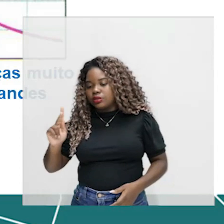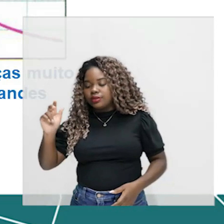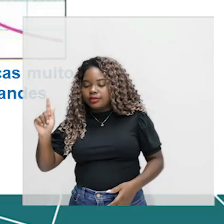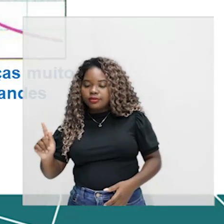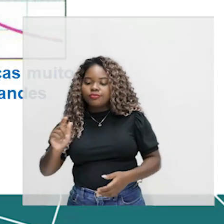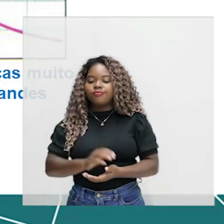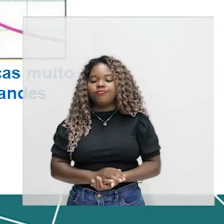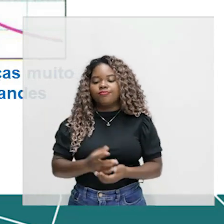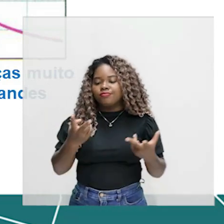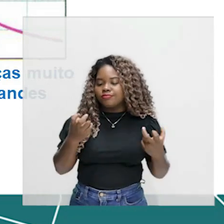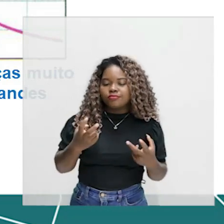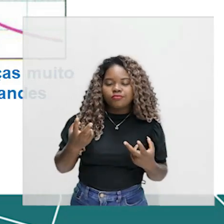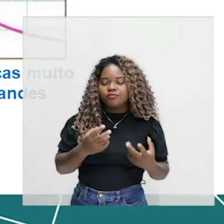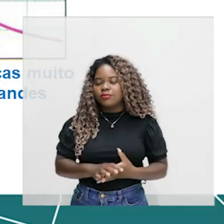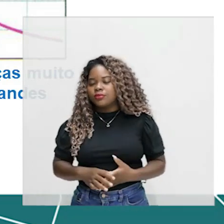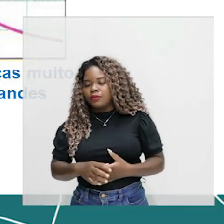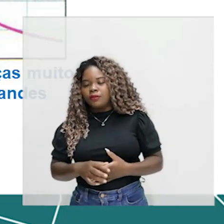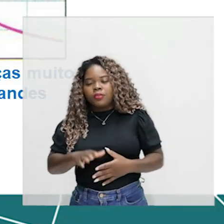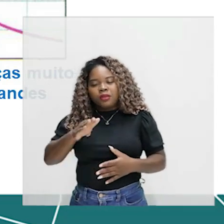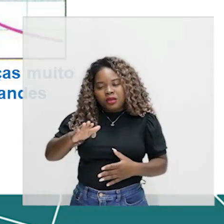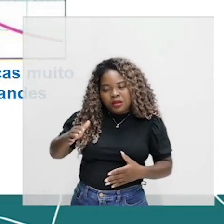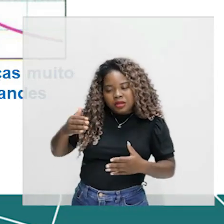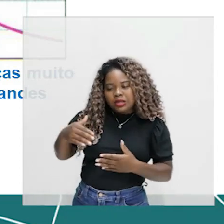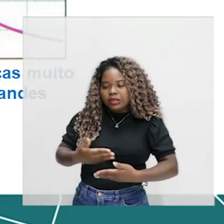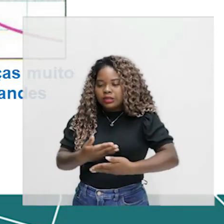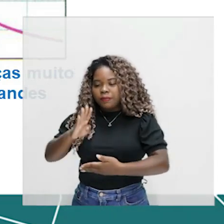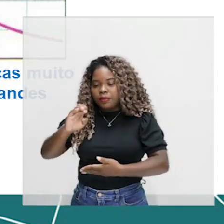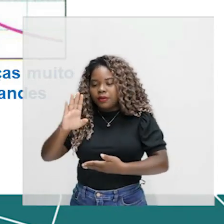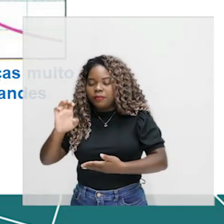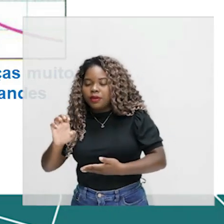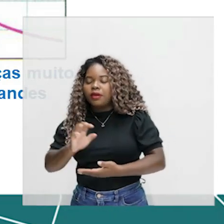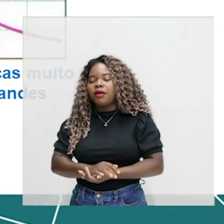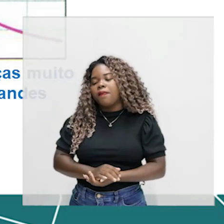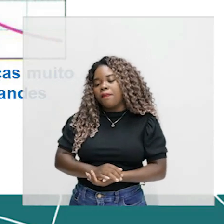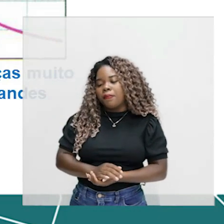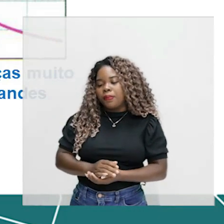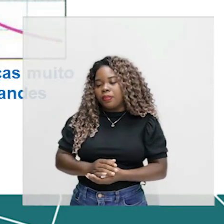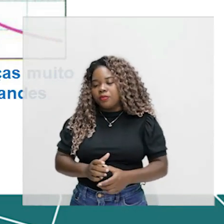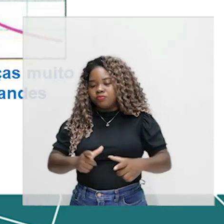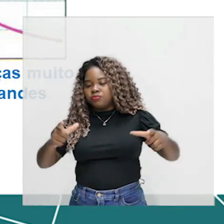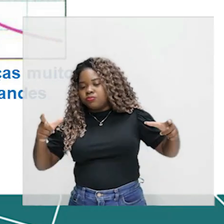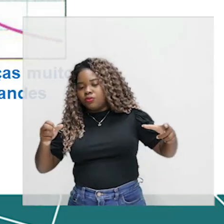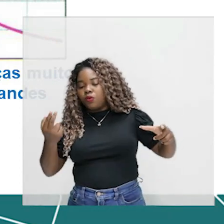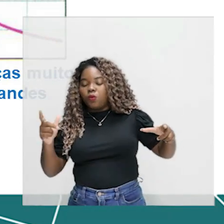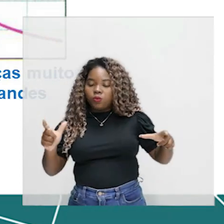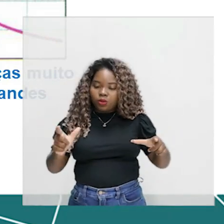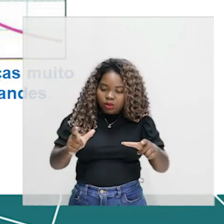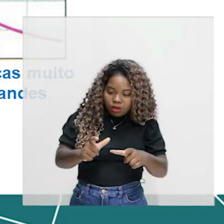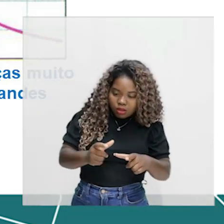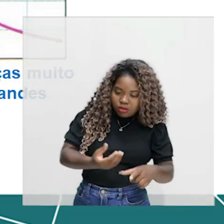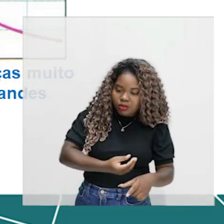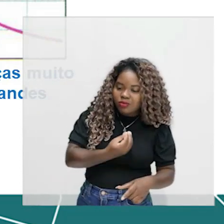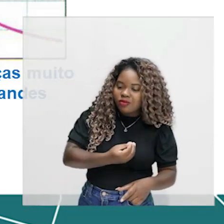crianças muito maiores ou crianças Muito pequenas elas tinham uma taxa de sobrevida menor tá